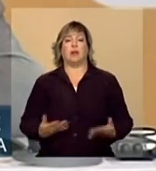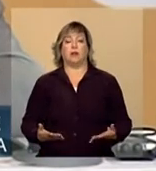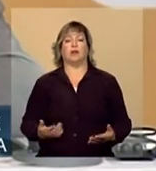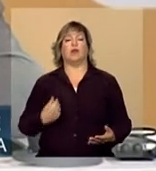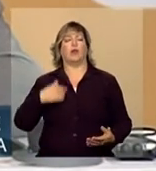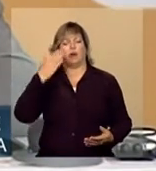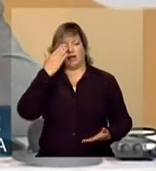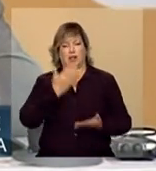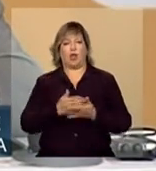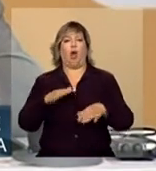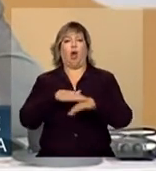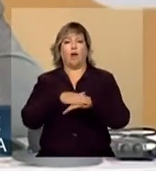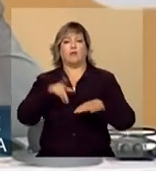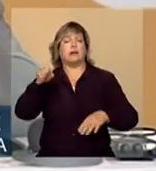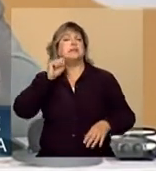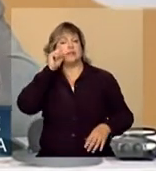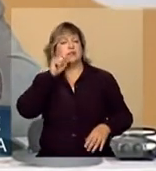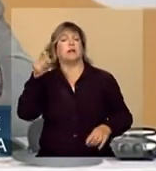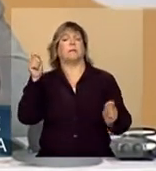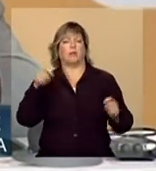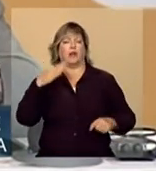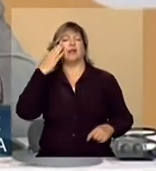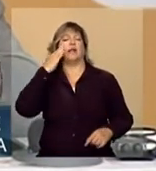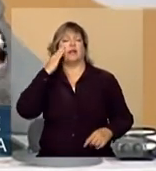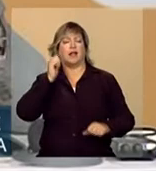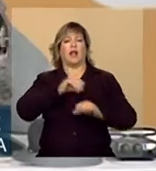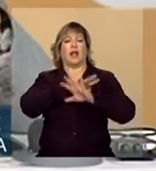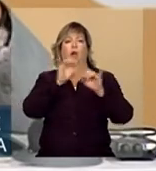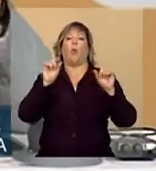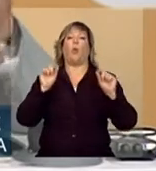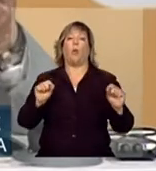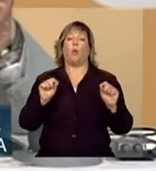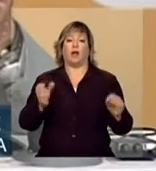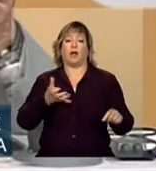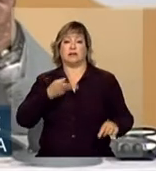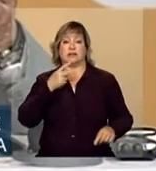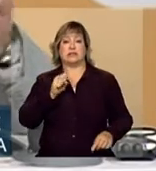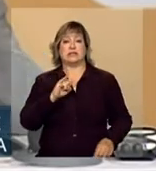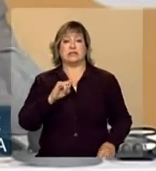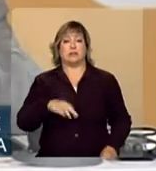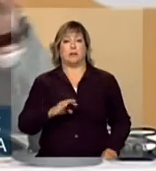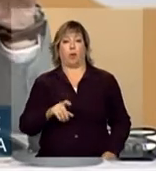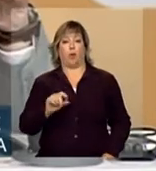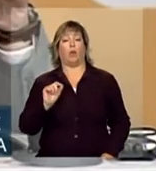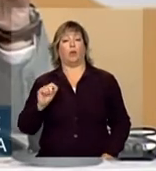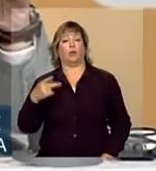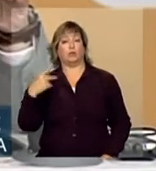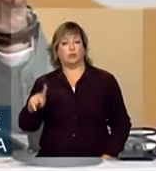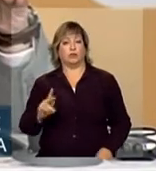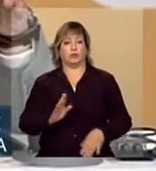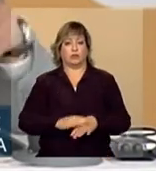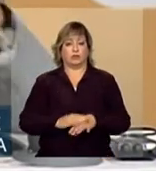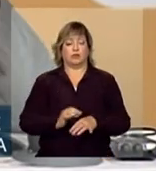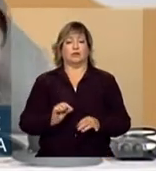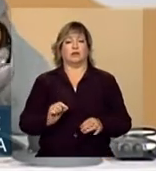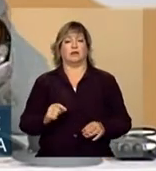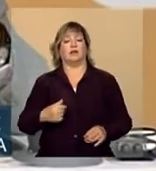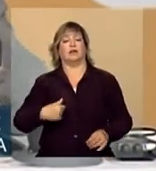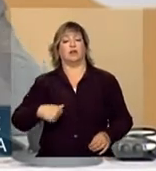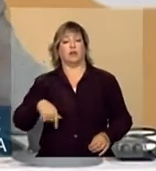com os senadores, eles terão perfeitamente a compreensão do que significou simbolicamente o gesto deles, absolutamente